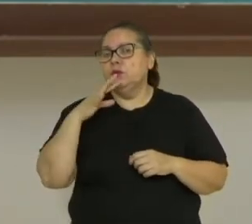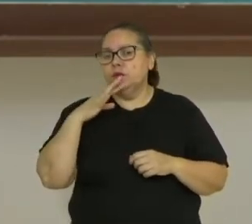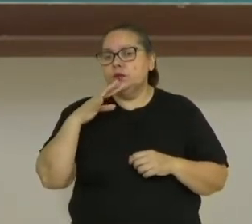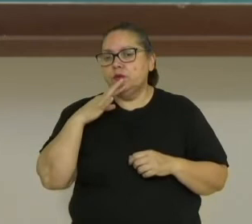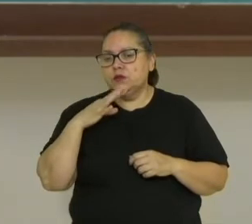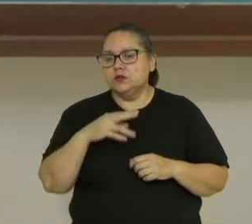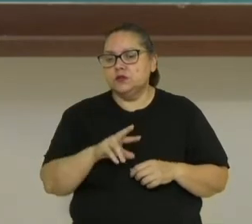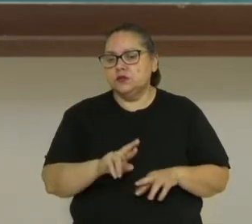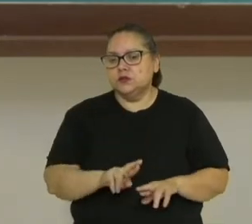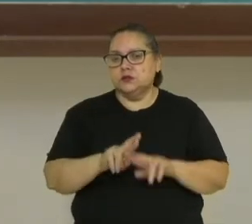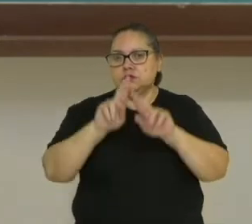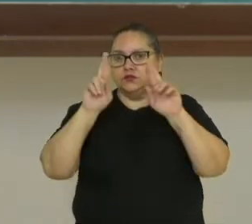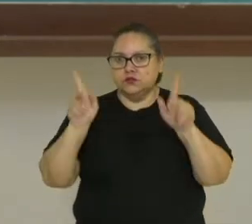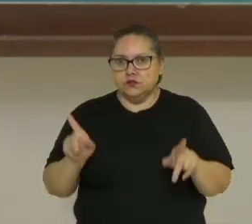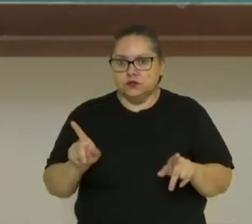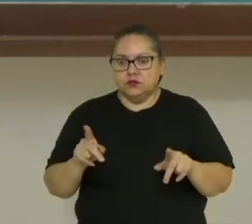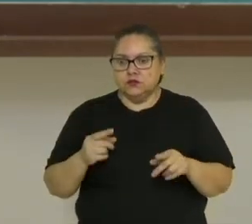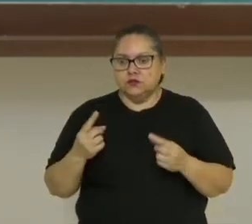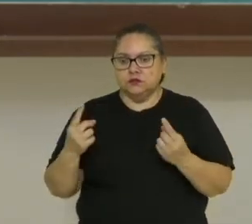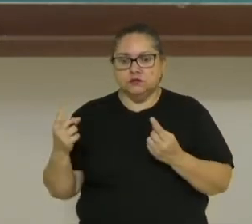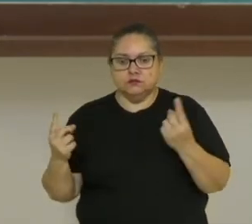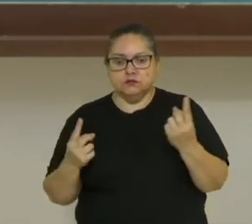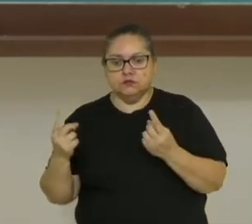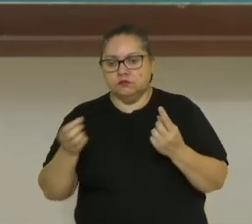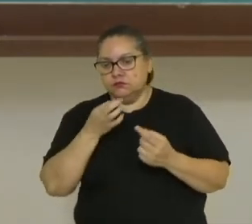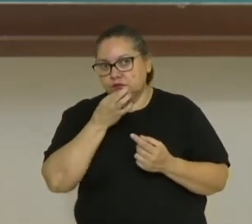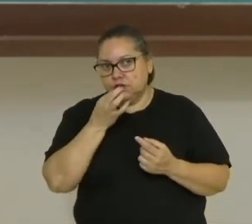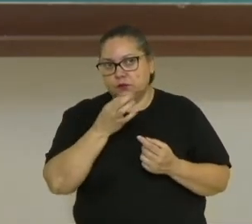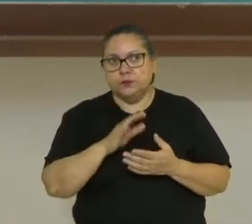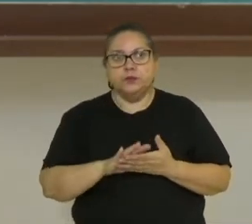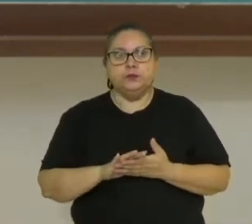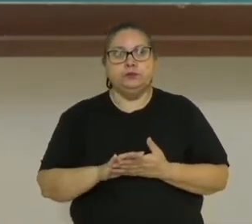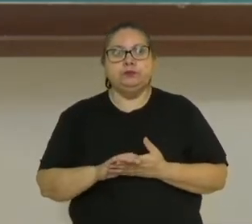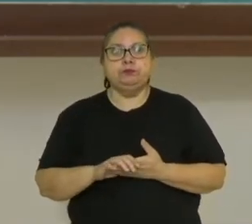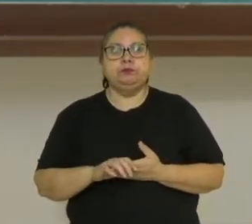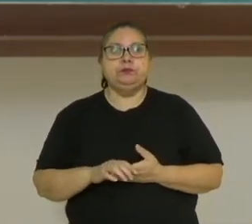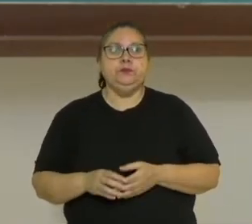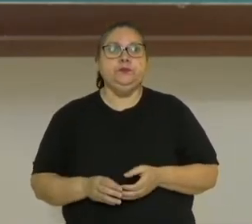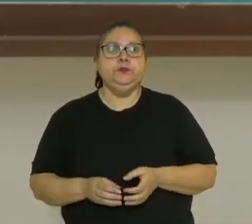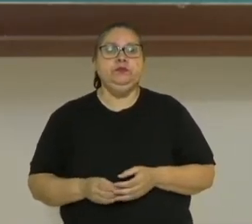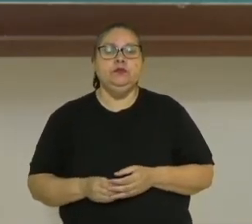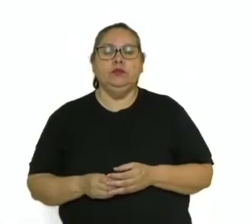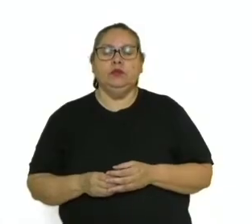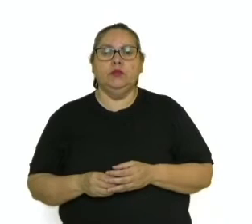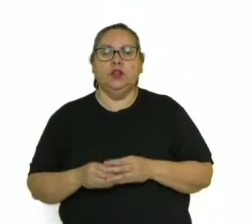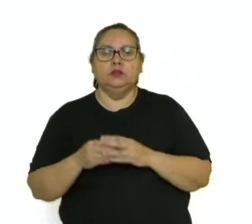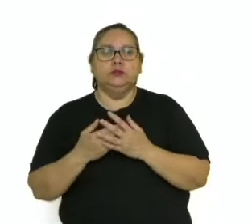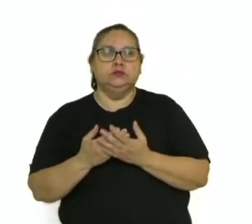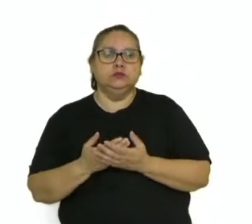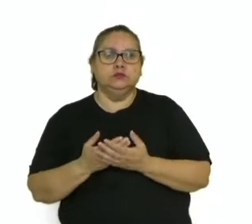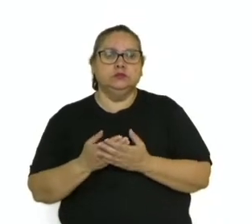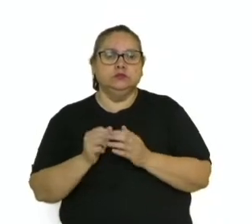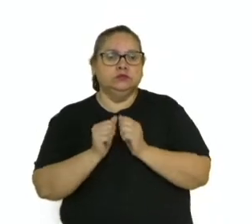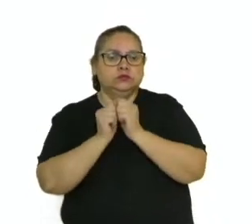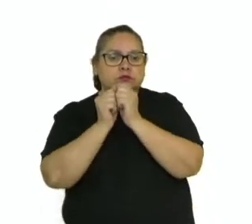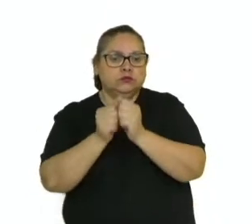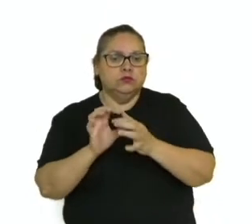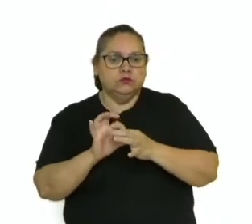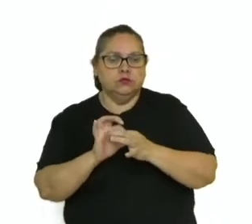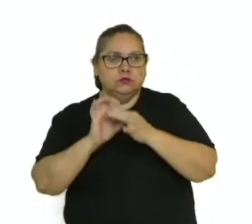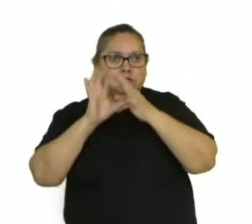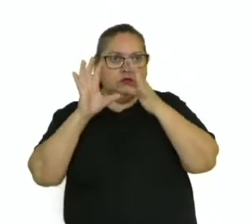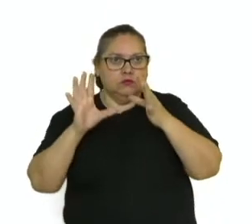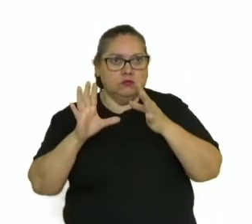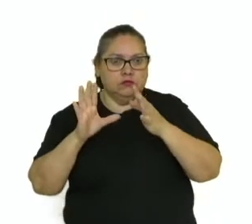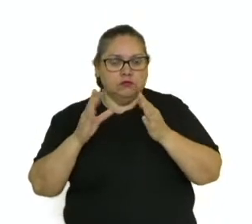as diferenças entre essas opiniões. Bem, associado com os ideais do liberalismo,